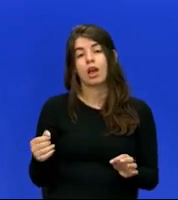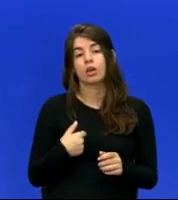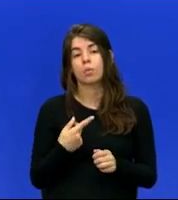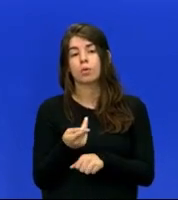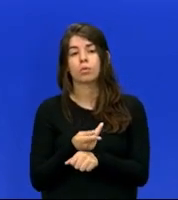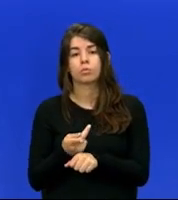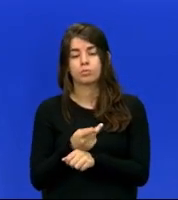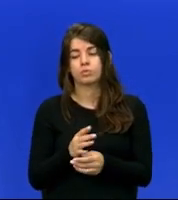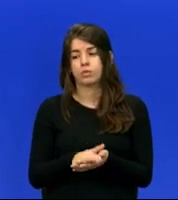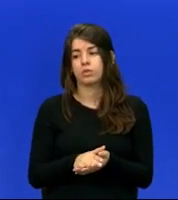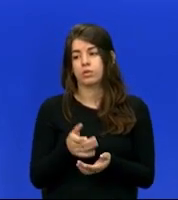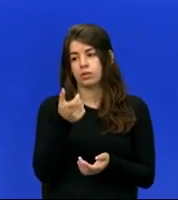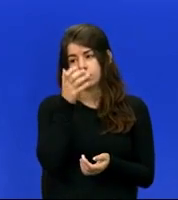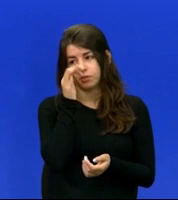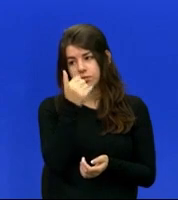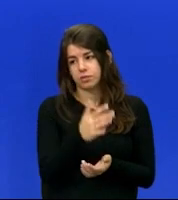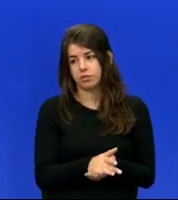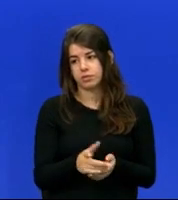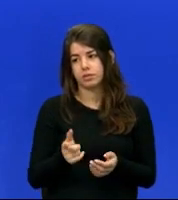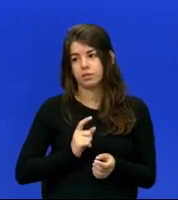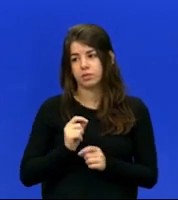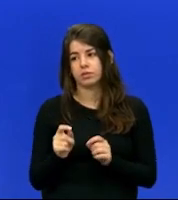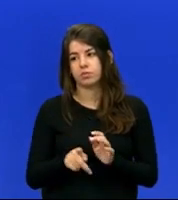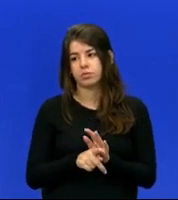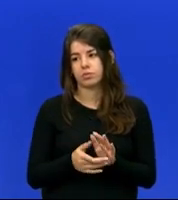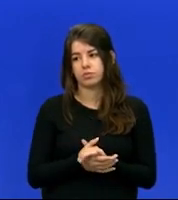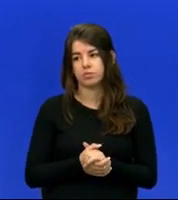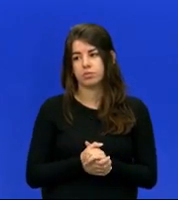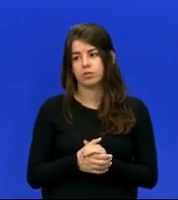procura. Então, aqui no caso, eu tenho